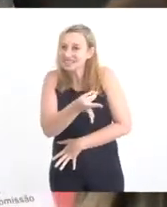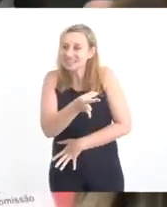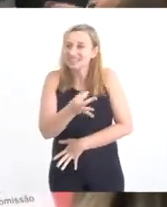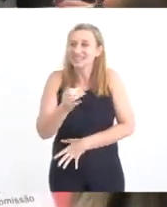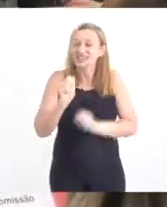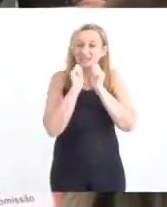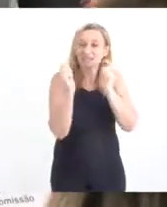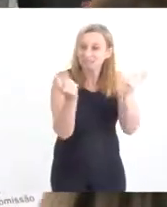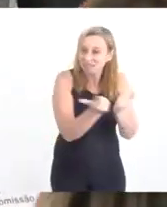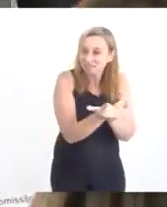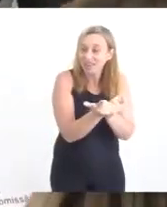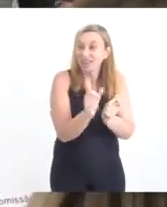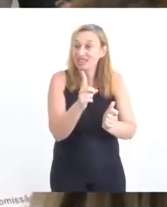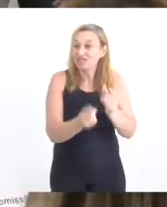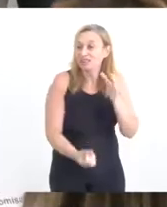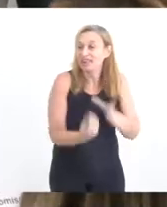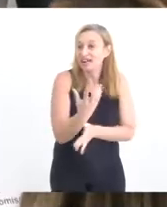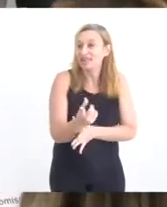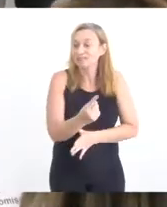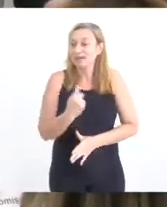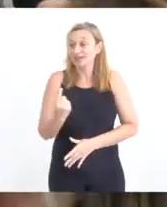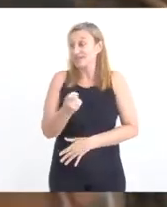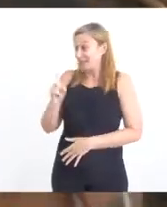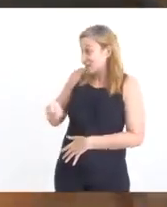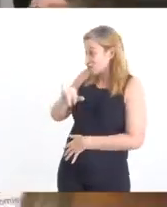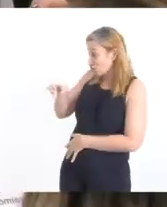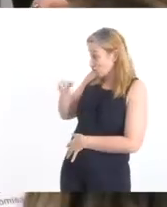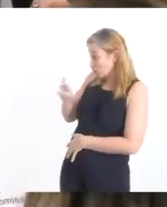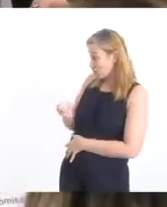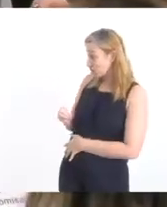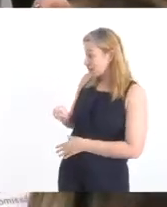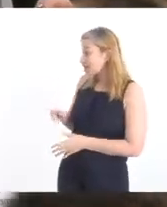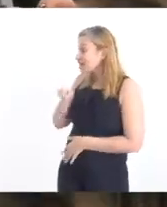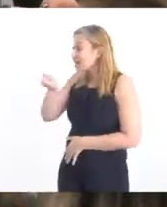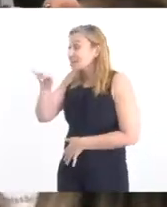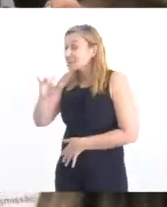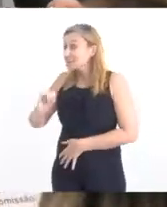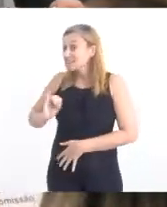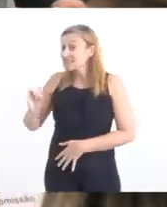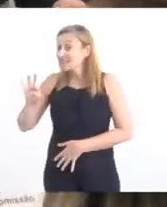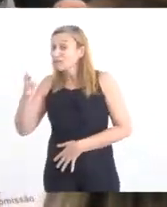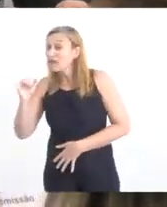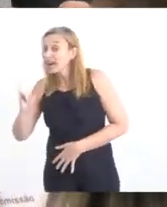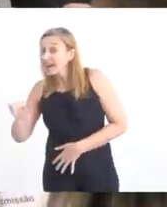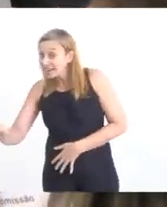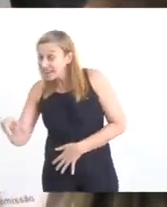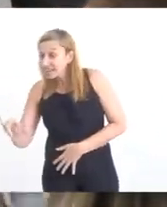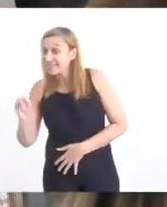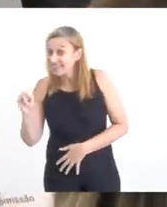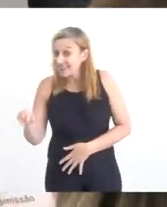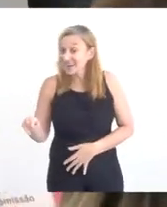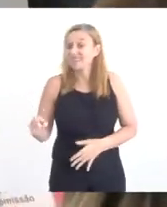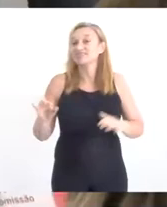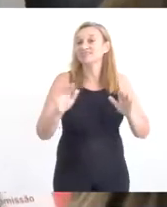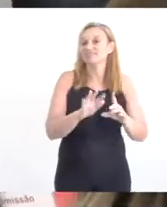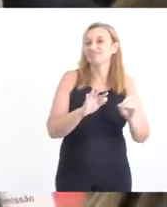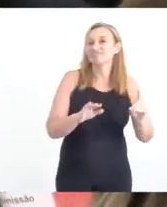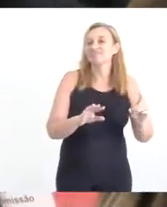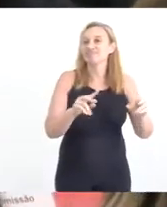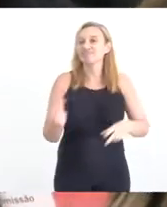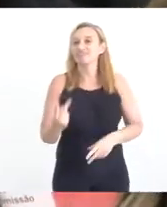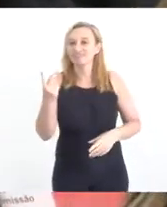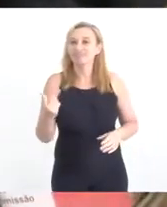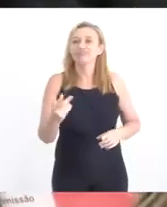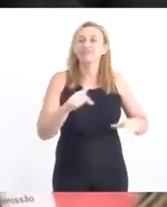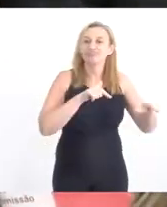Assembleia Legislativa não foi feita para gente né Juninho que veio lá de Itaboraí aqui prestigiaram